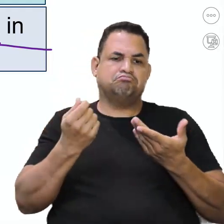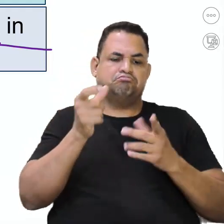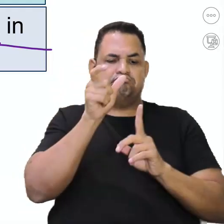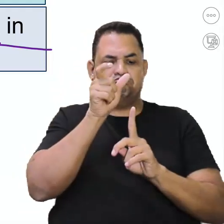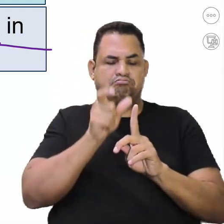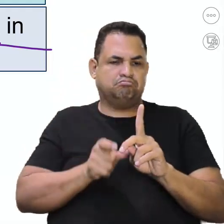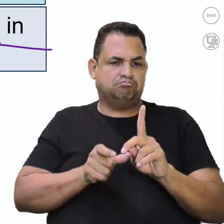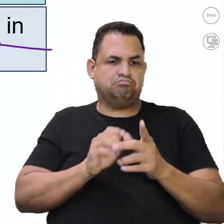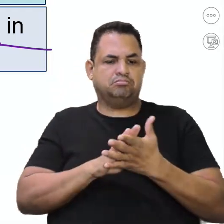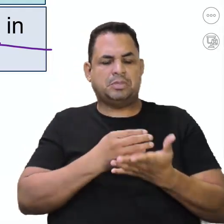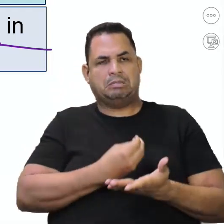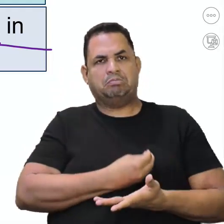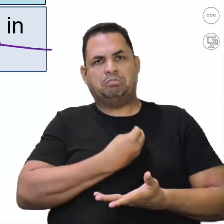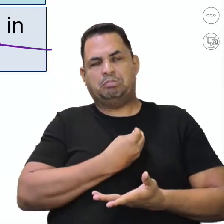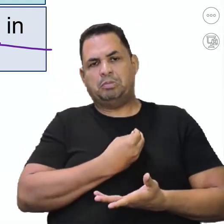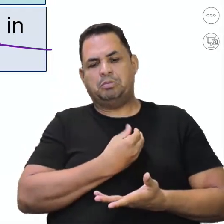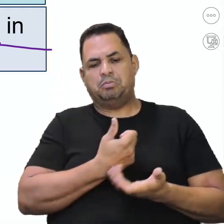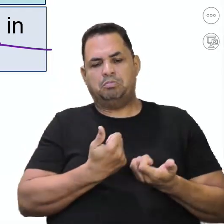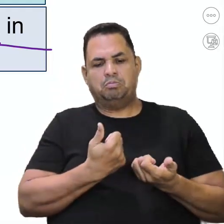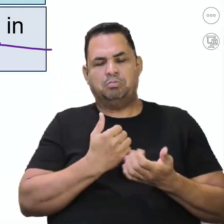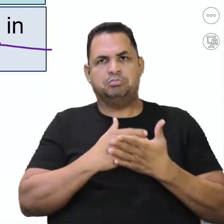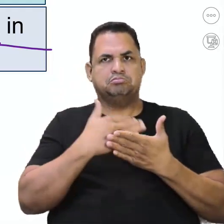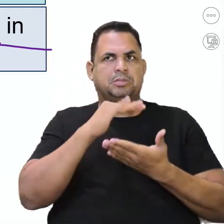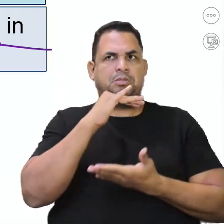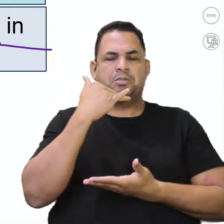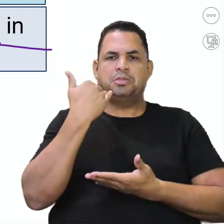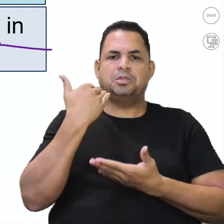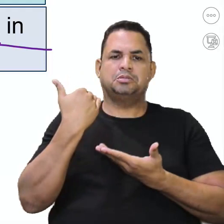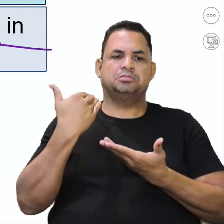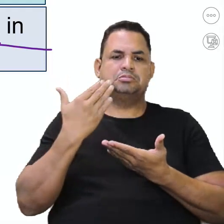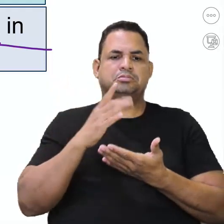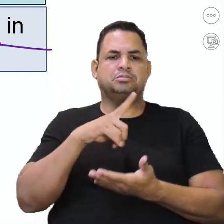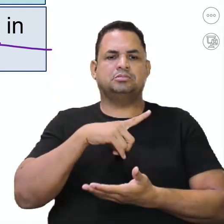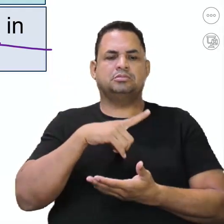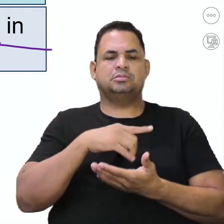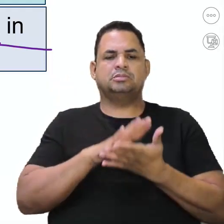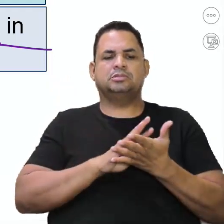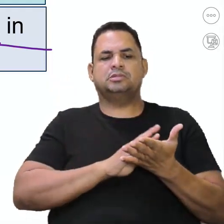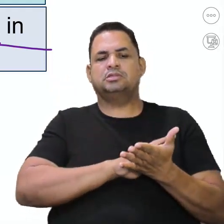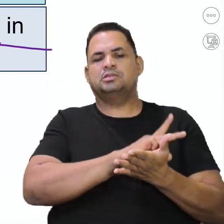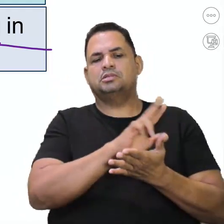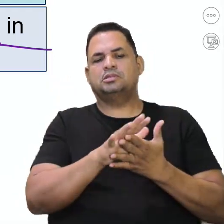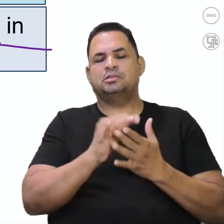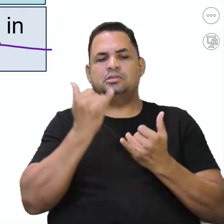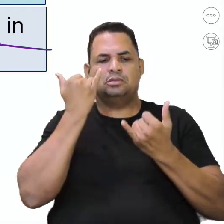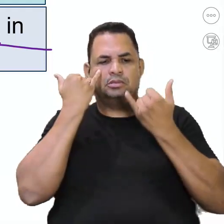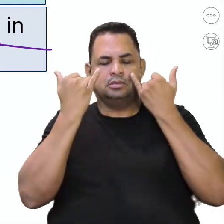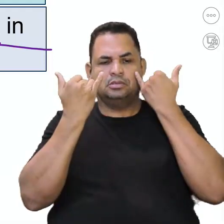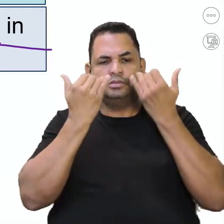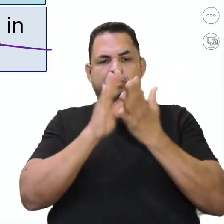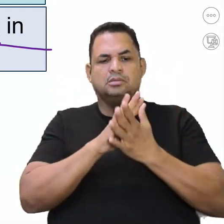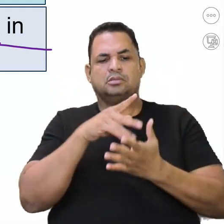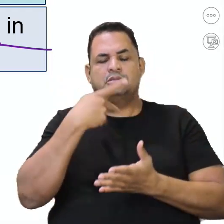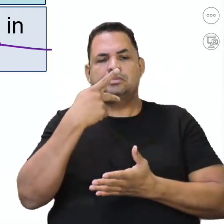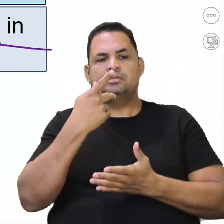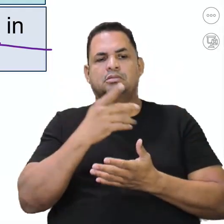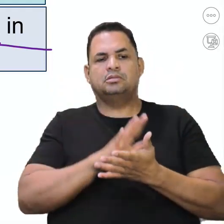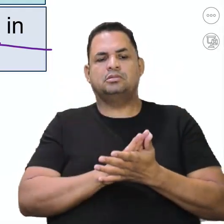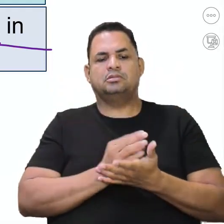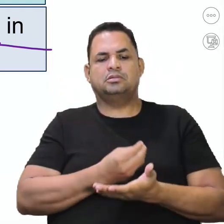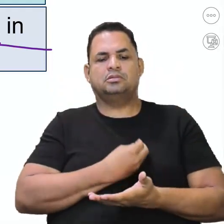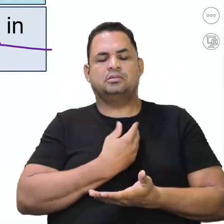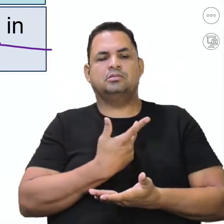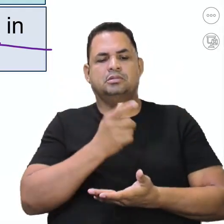estar viva, pode já ter partido, e existem várias informações que são faladas sobre a vida